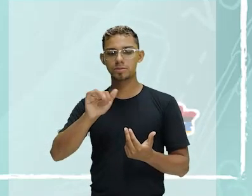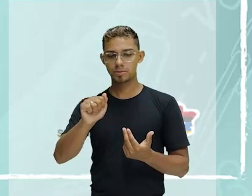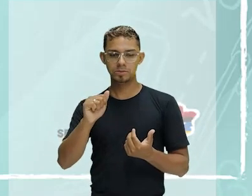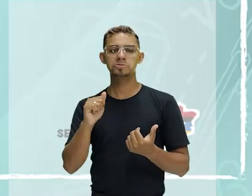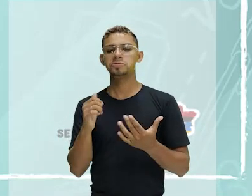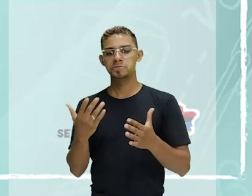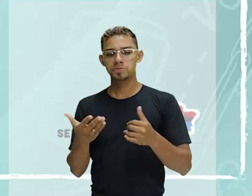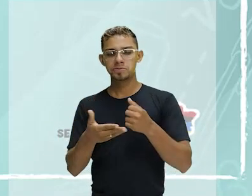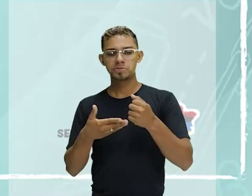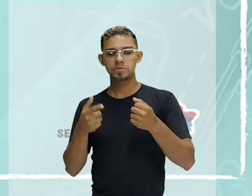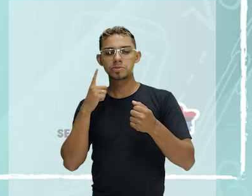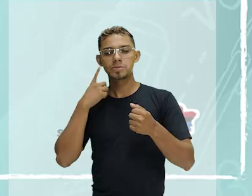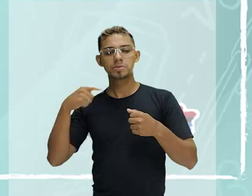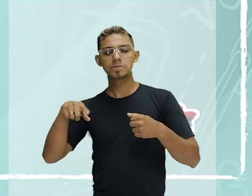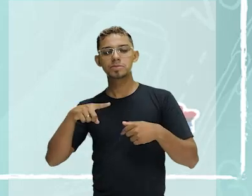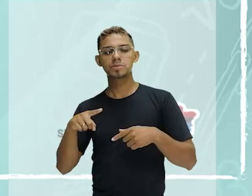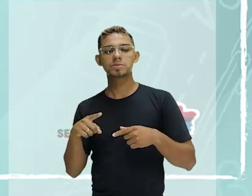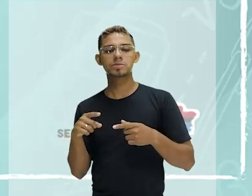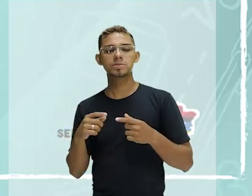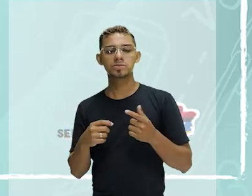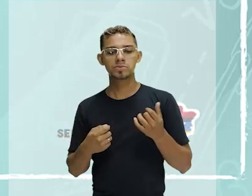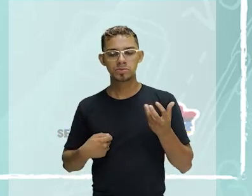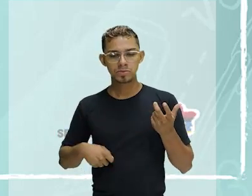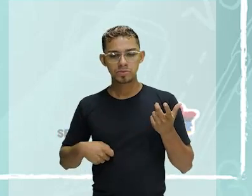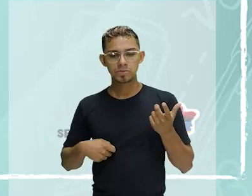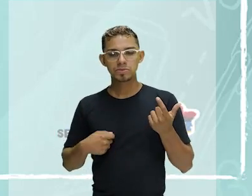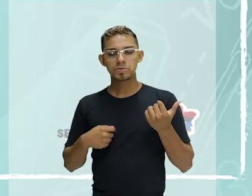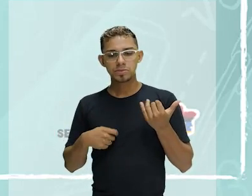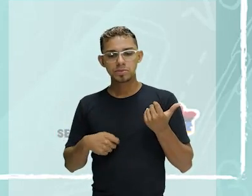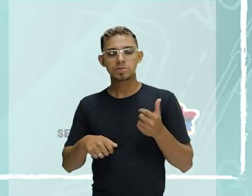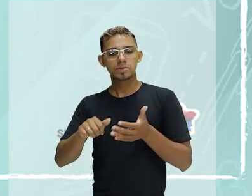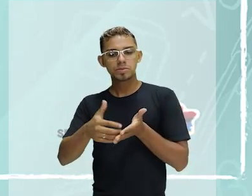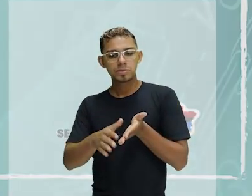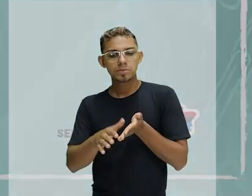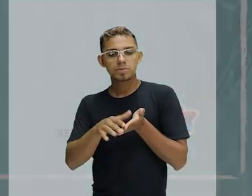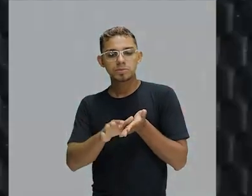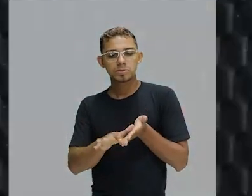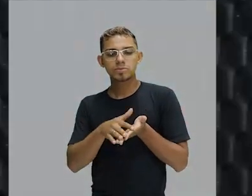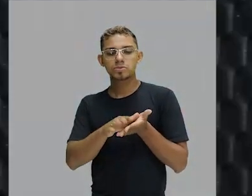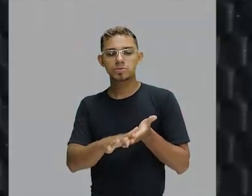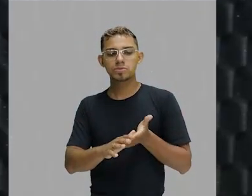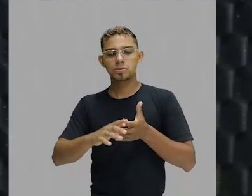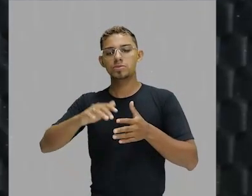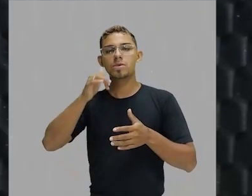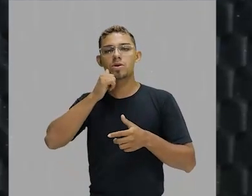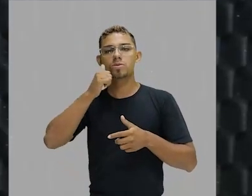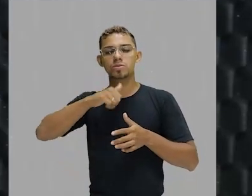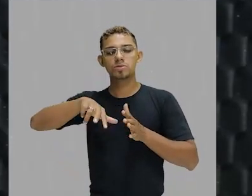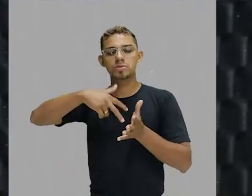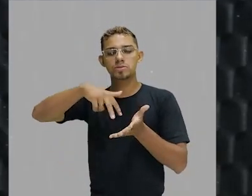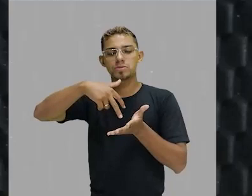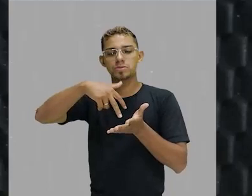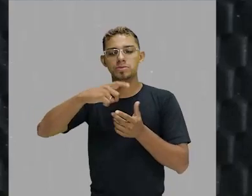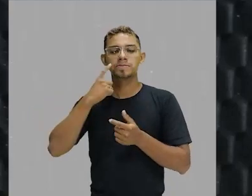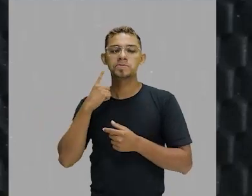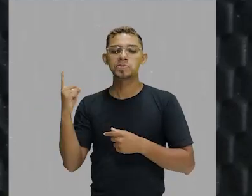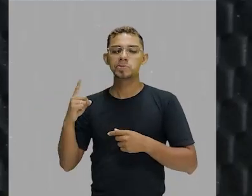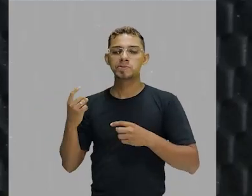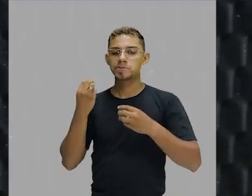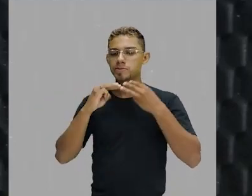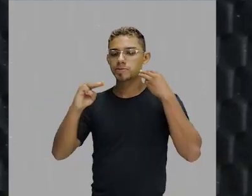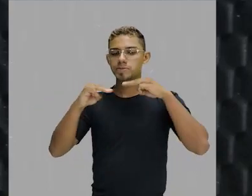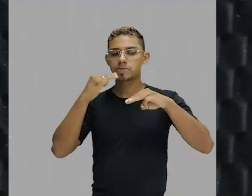do samba que a gente conhece. E o samba em si, o samba de roda, ele vem novamente aí da expressão